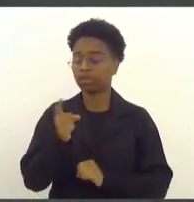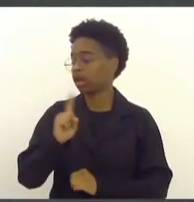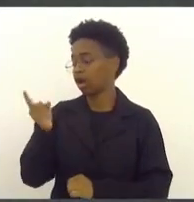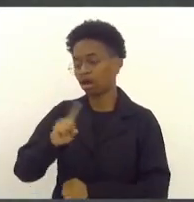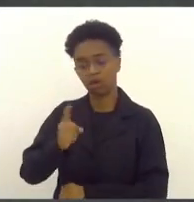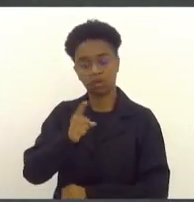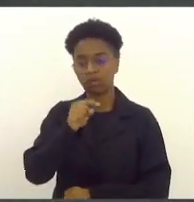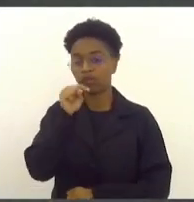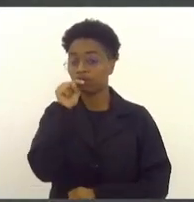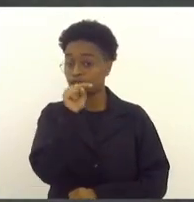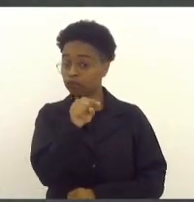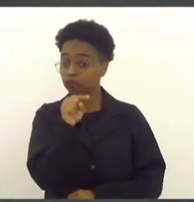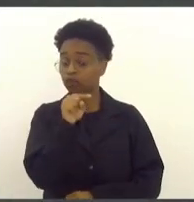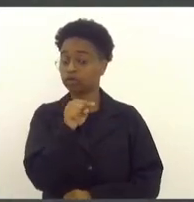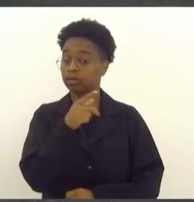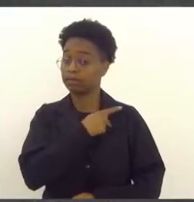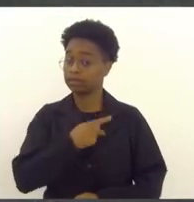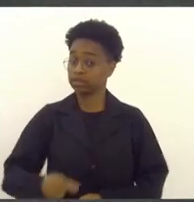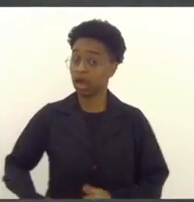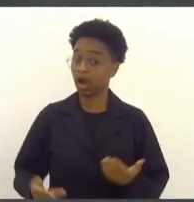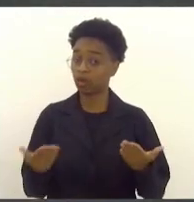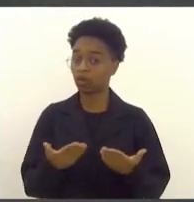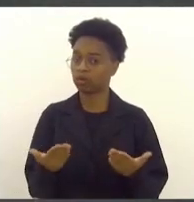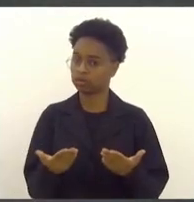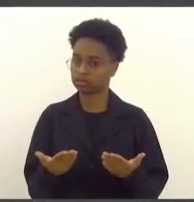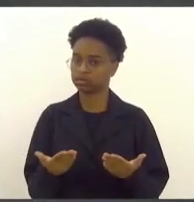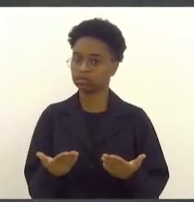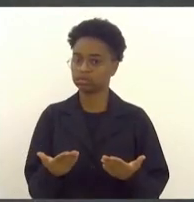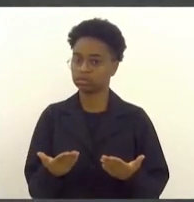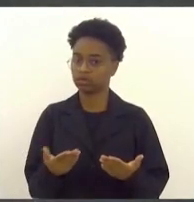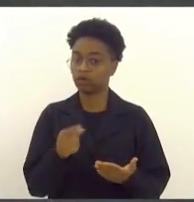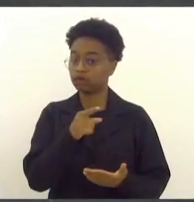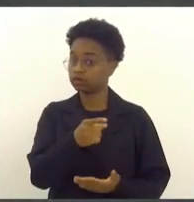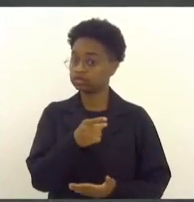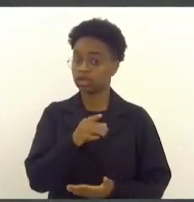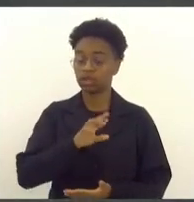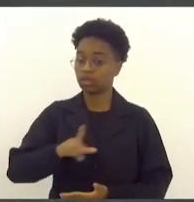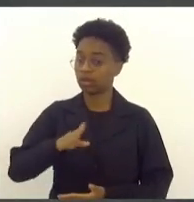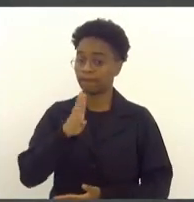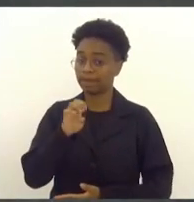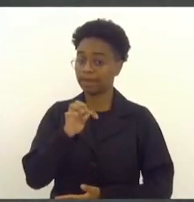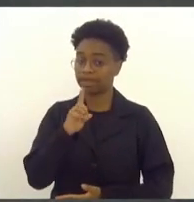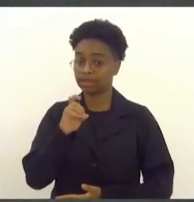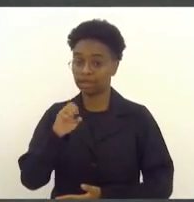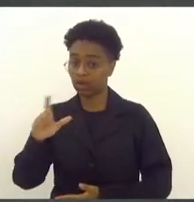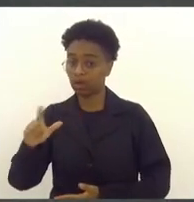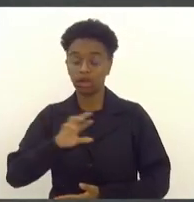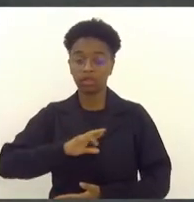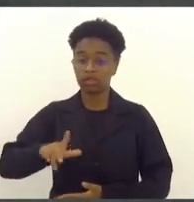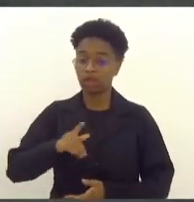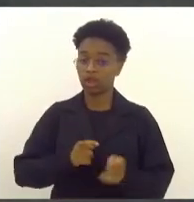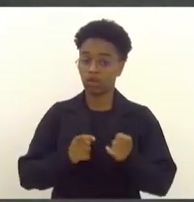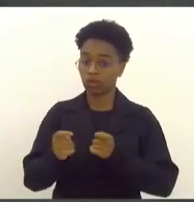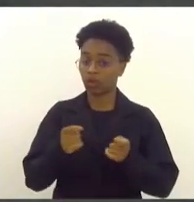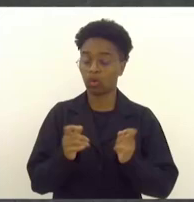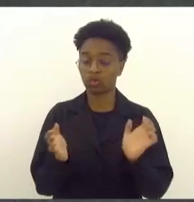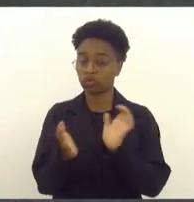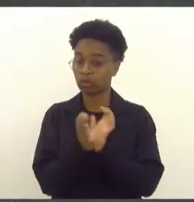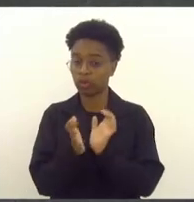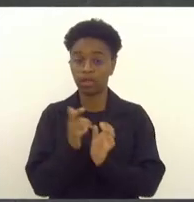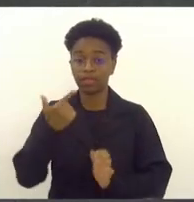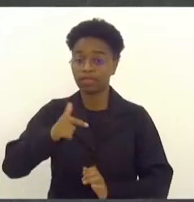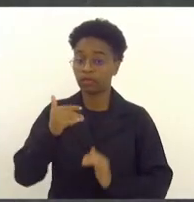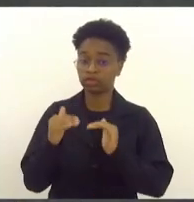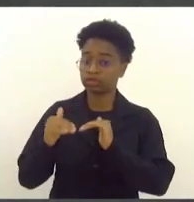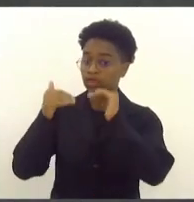ocupando o senhor está presente nesse instante o senhor não monitor de turma o senhor não tem